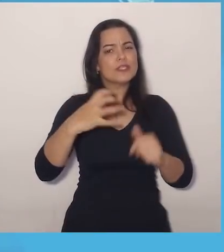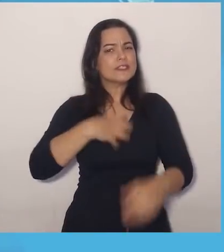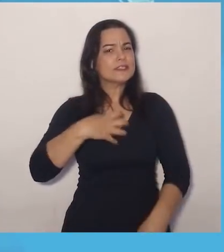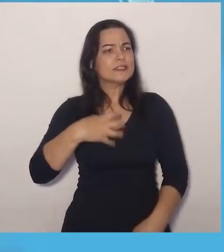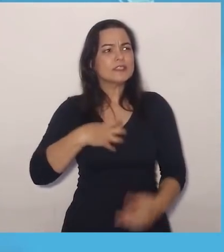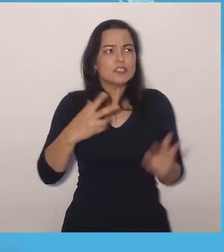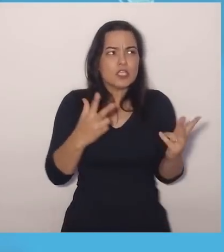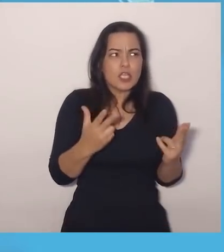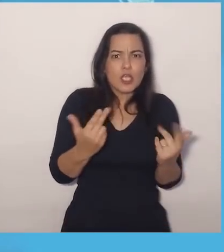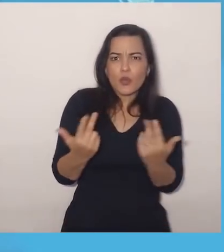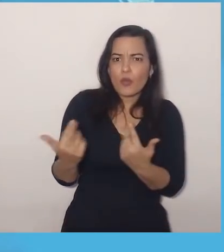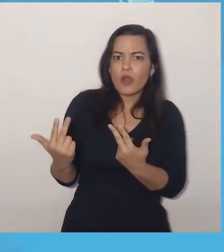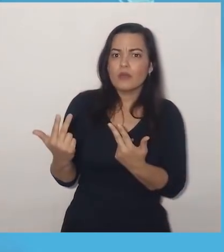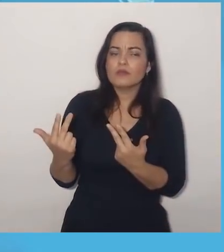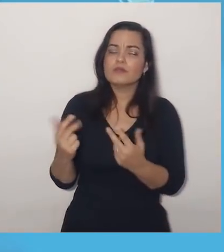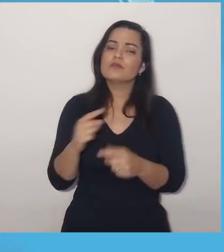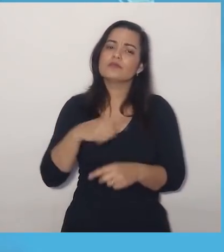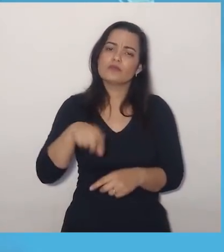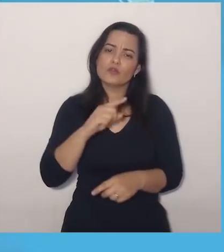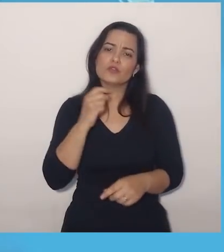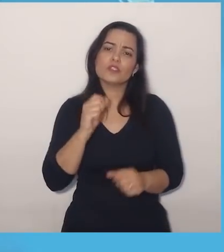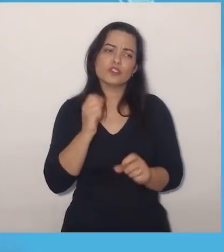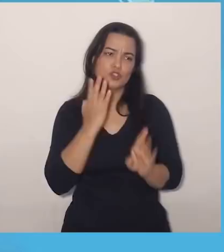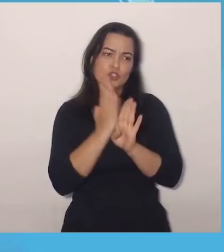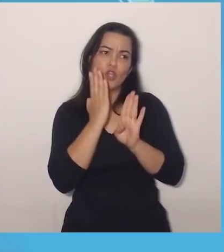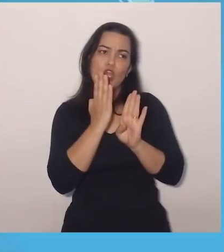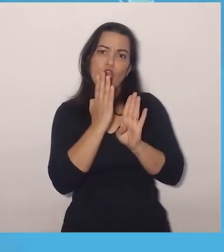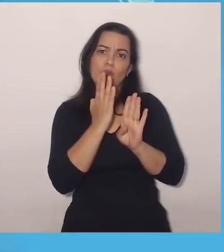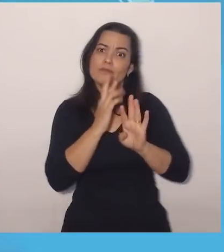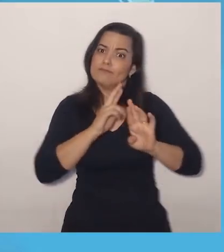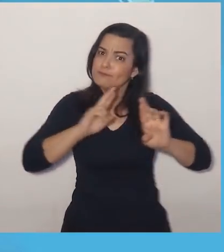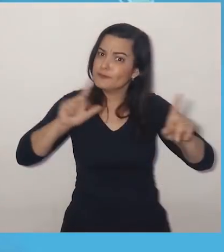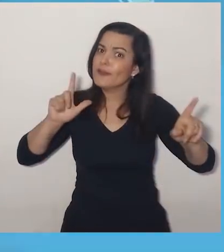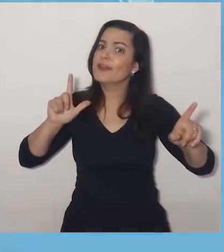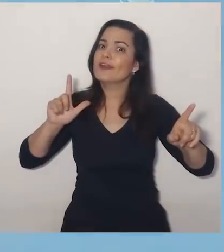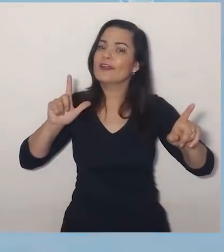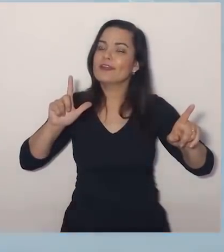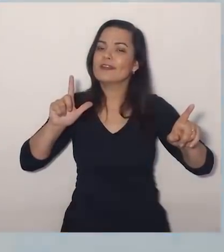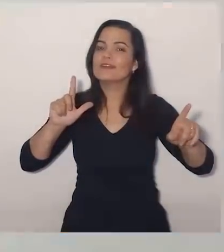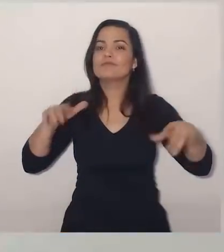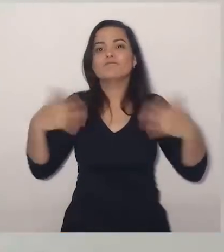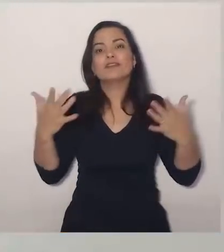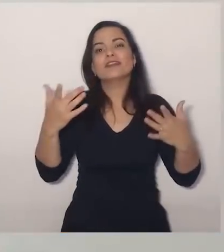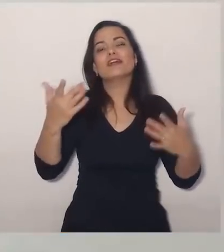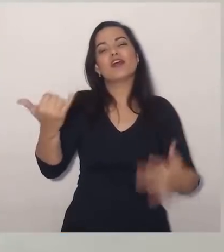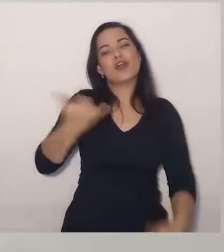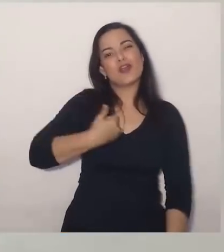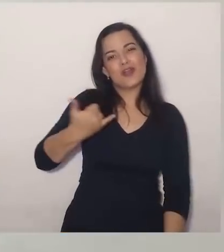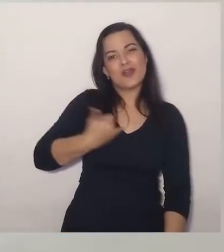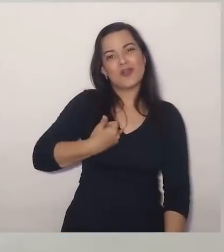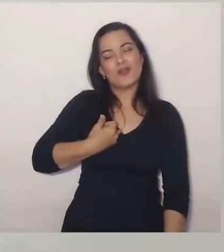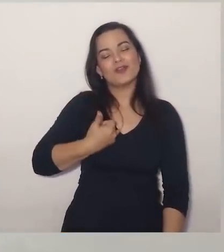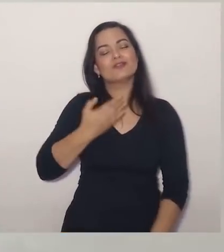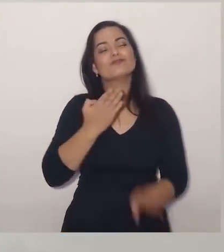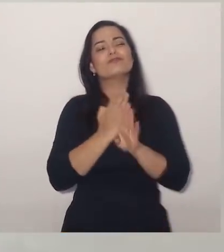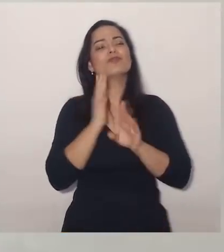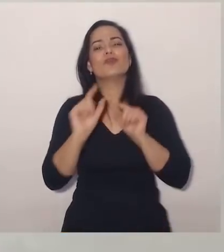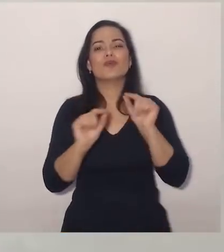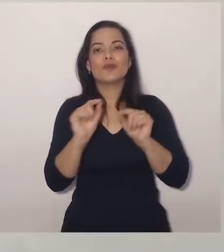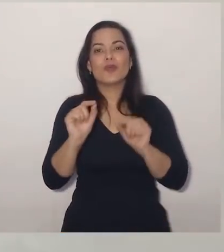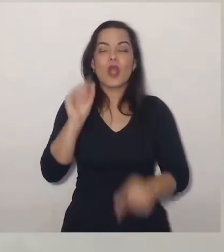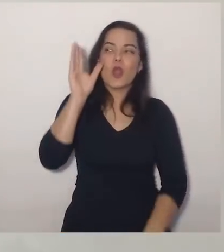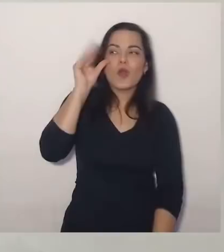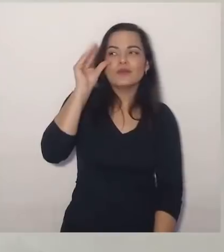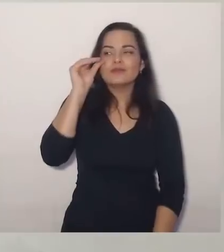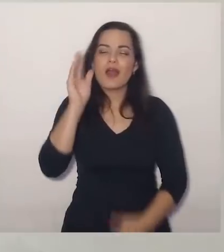É claro que vocês vão descobrir que não. Então, me conta o que vocês descobriram a respeito disso.